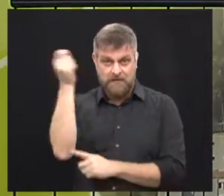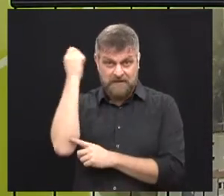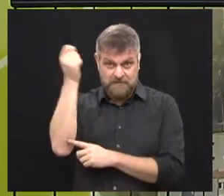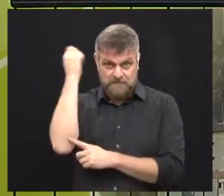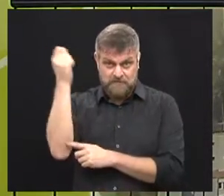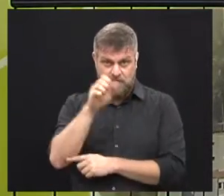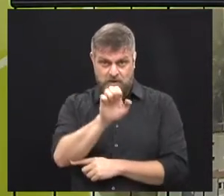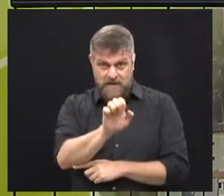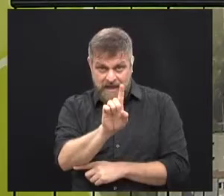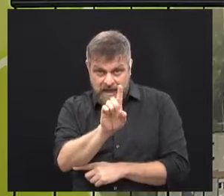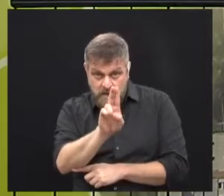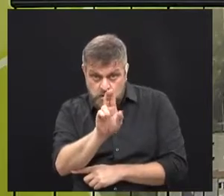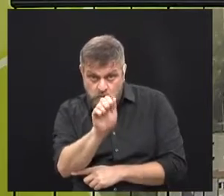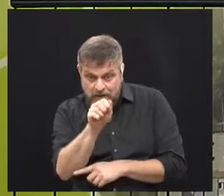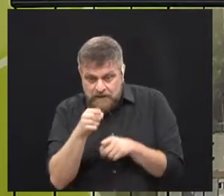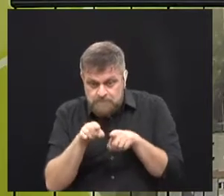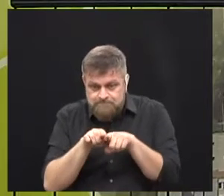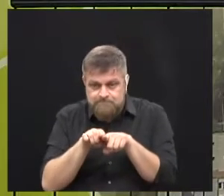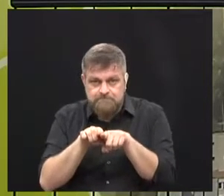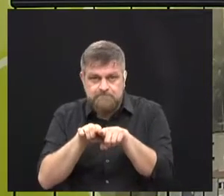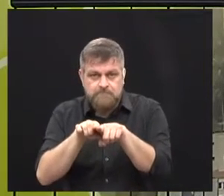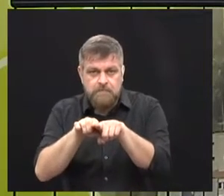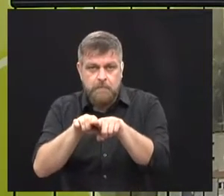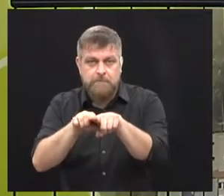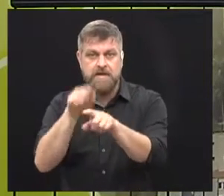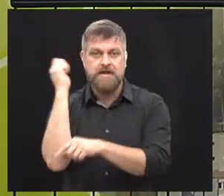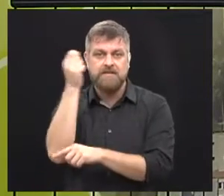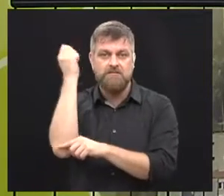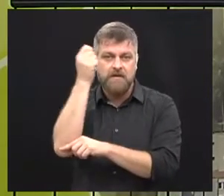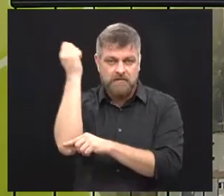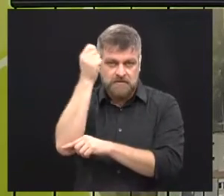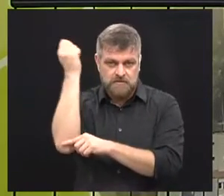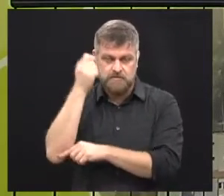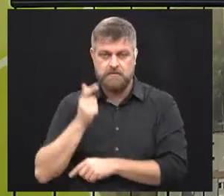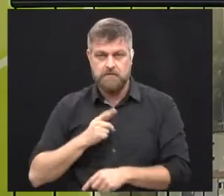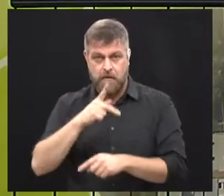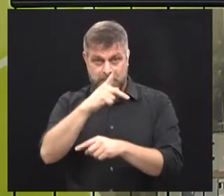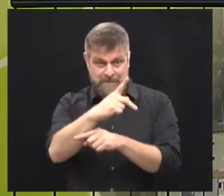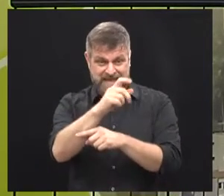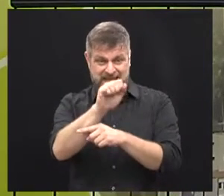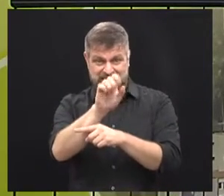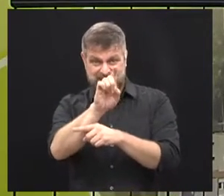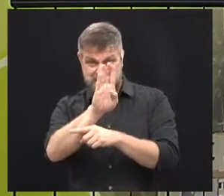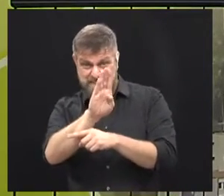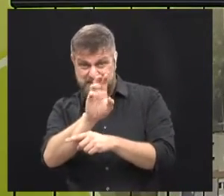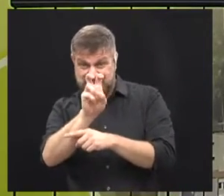Leite. Olha só, disputa acirradíssima no Rio Grande do Sul. Eduardo Leite, do PSDB,